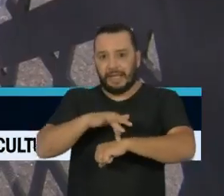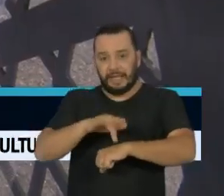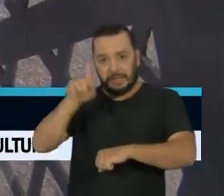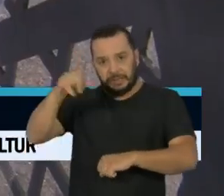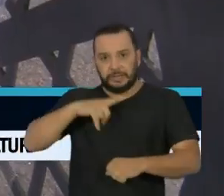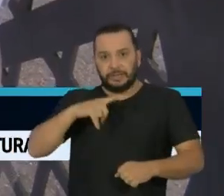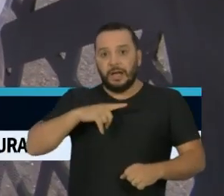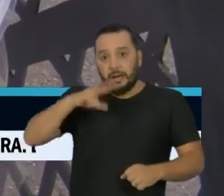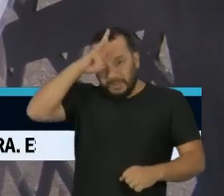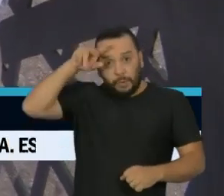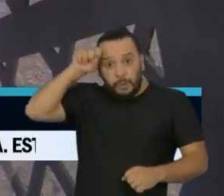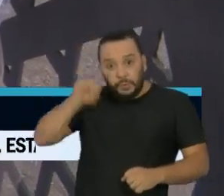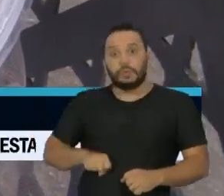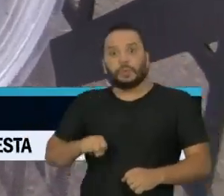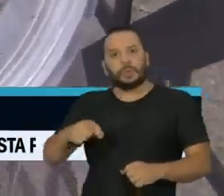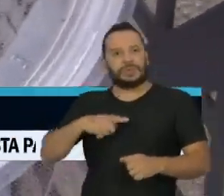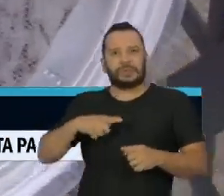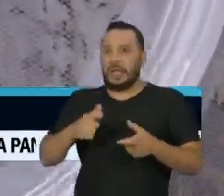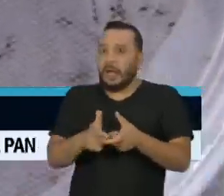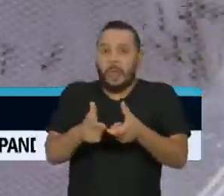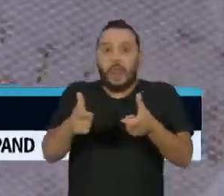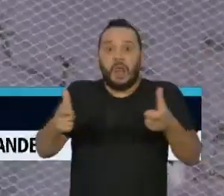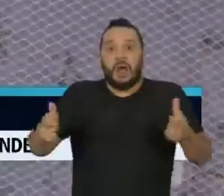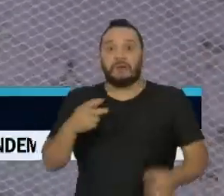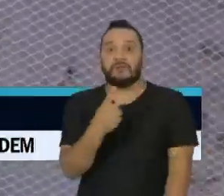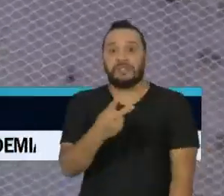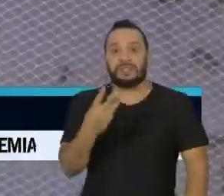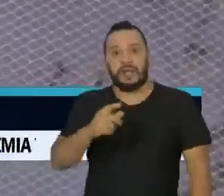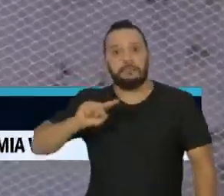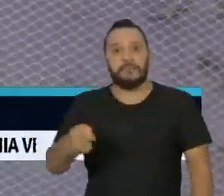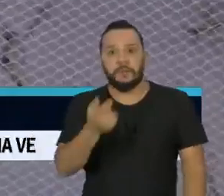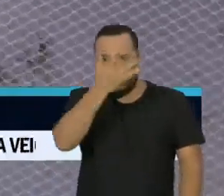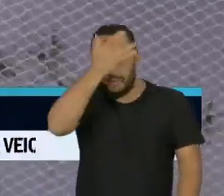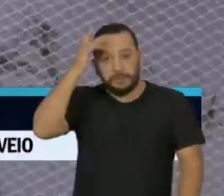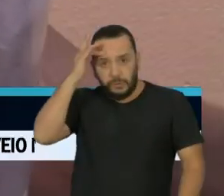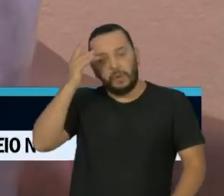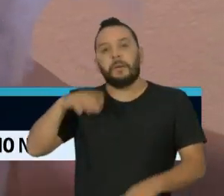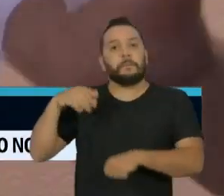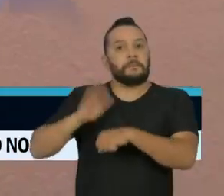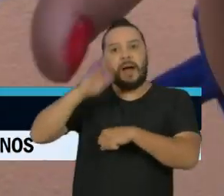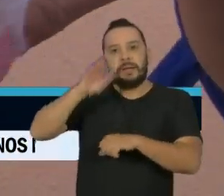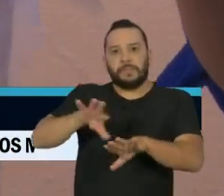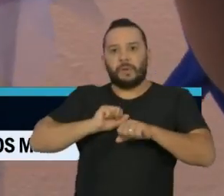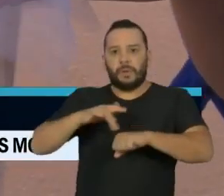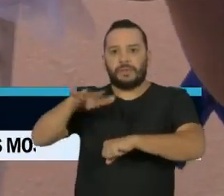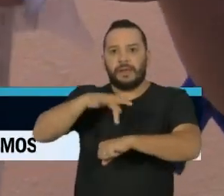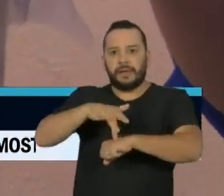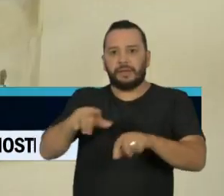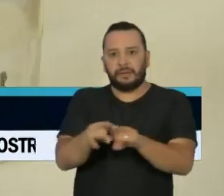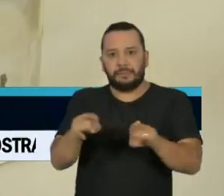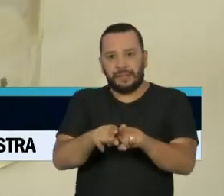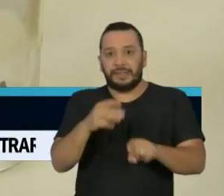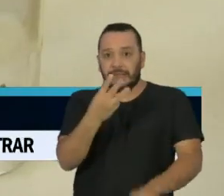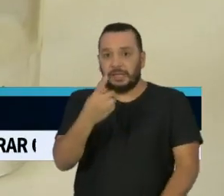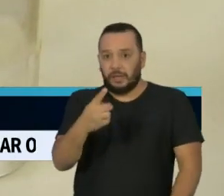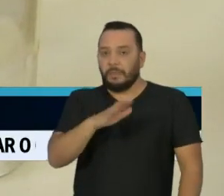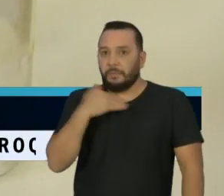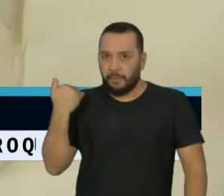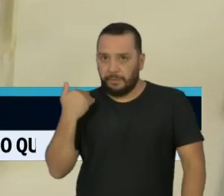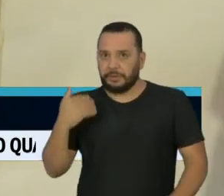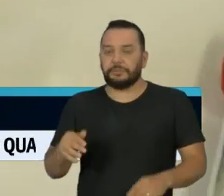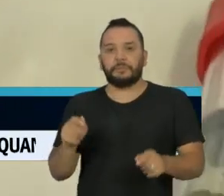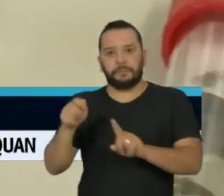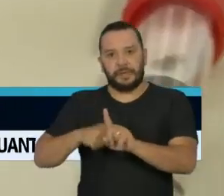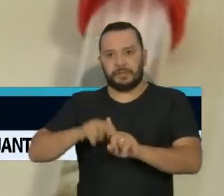incidência da doença no país são mais de 23 mil casos esse ano com 31 mortes entre